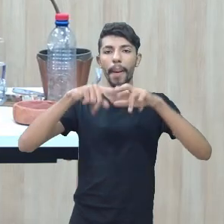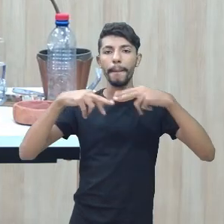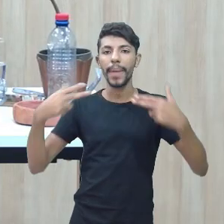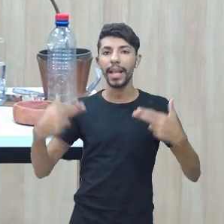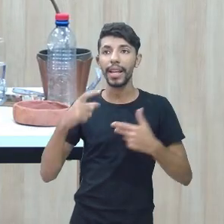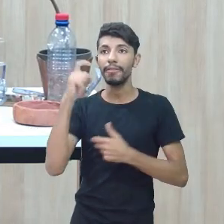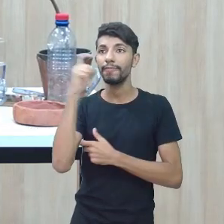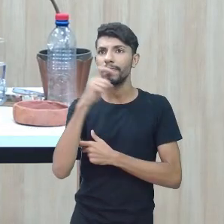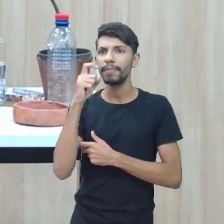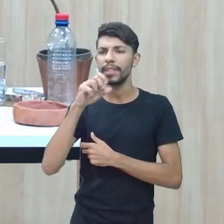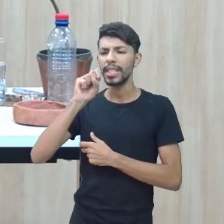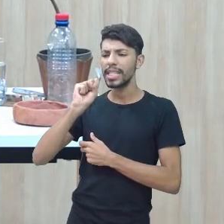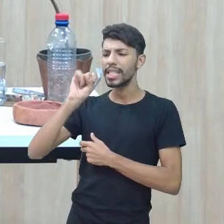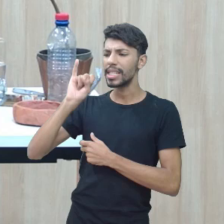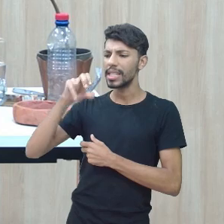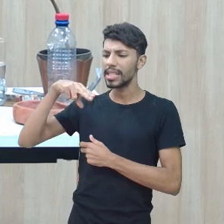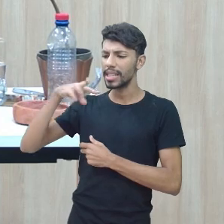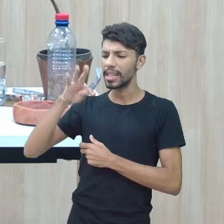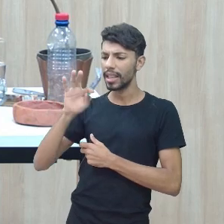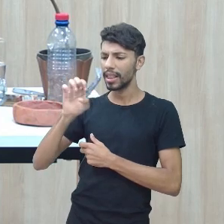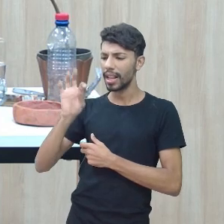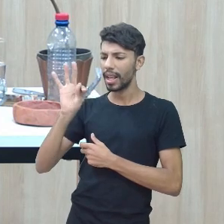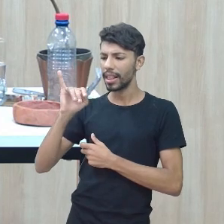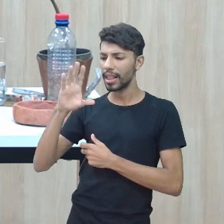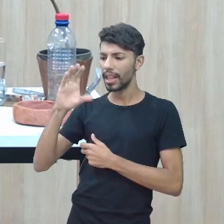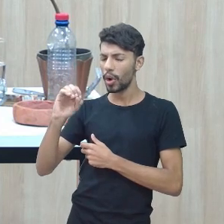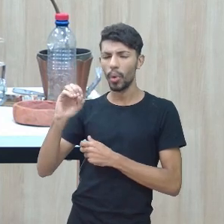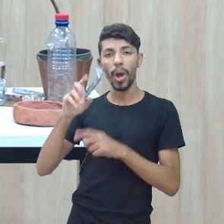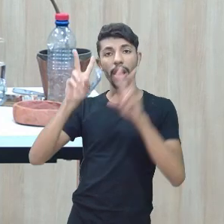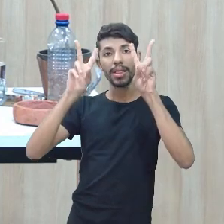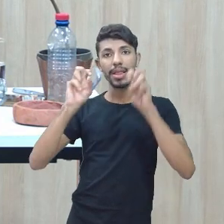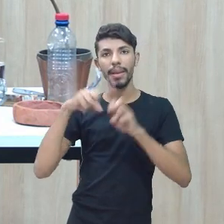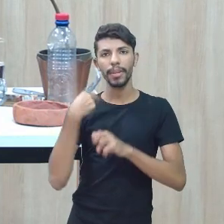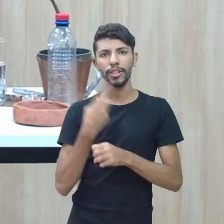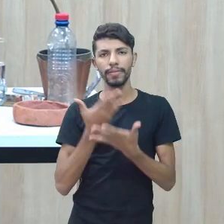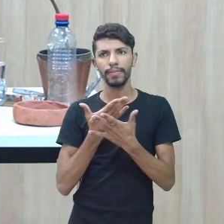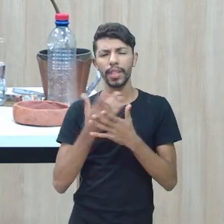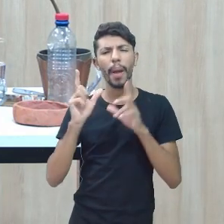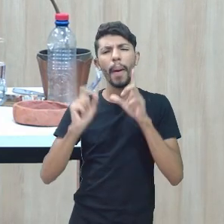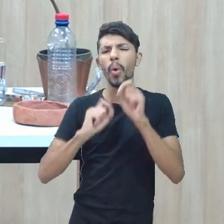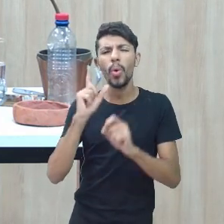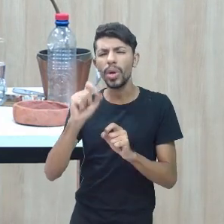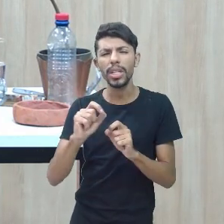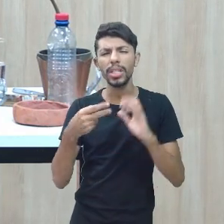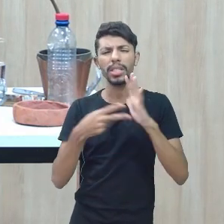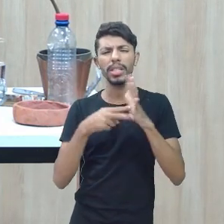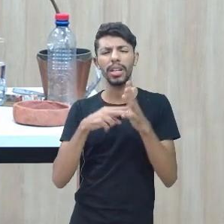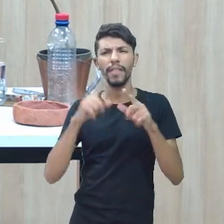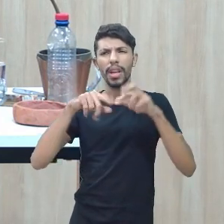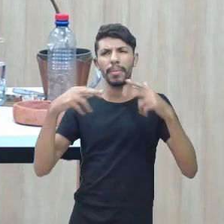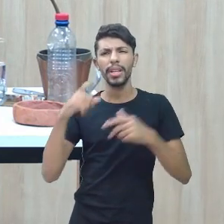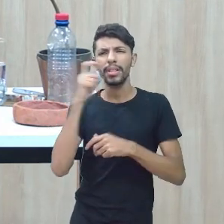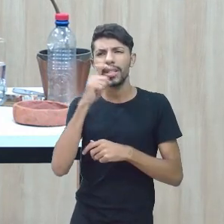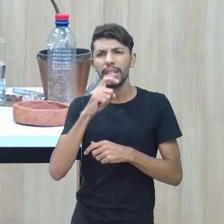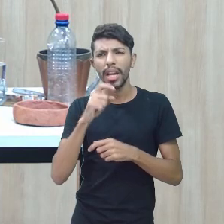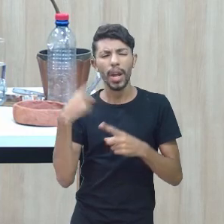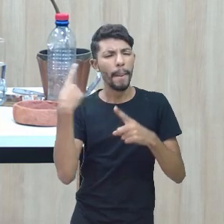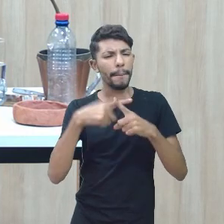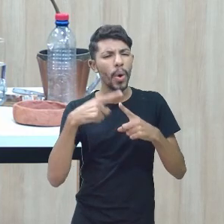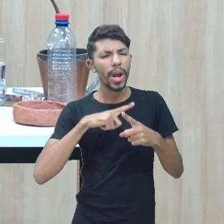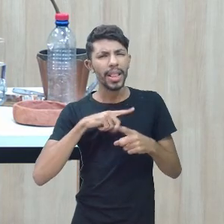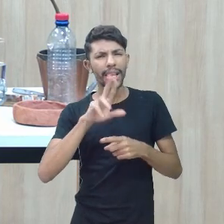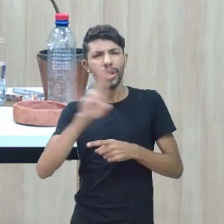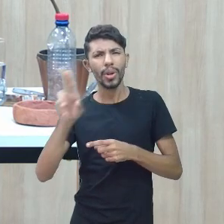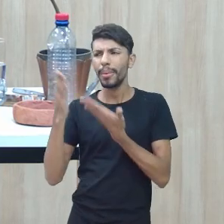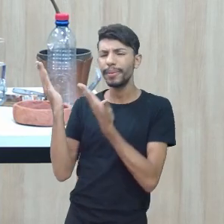nossa aula. Mas o que é realmente o material sintético? Quais são esses materiais sintéticos? Por que eles recebem esse